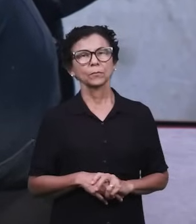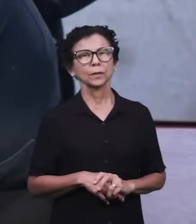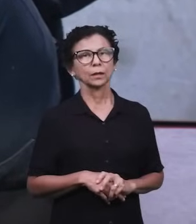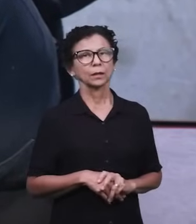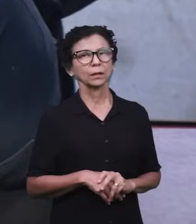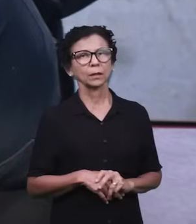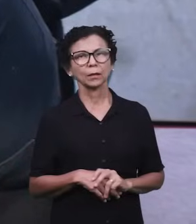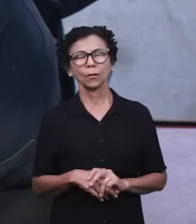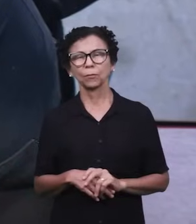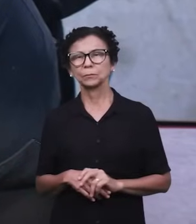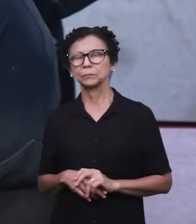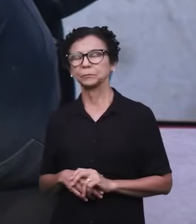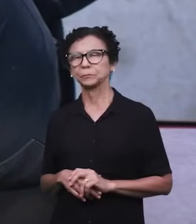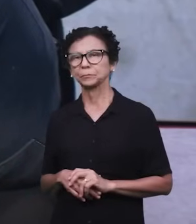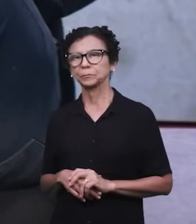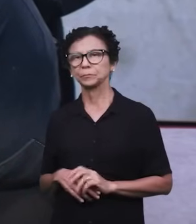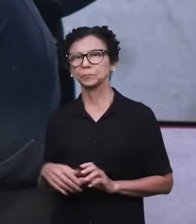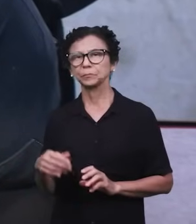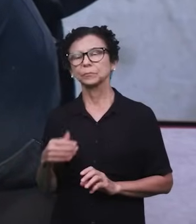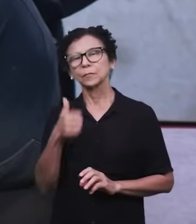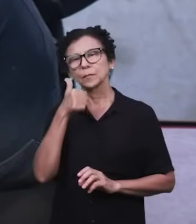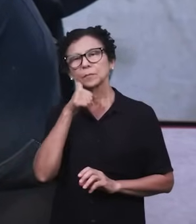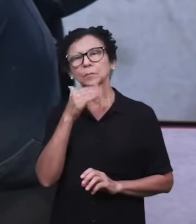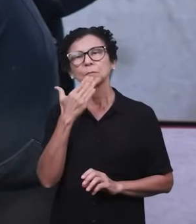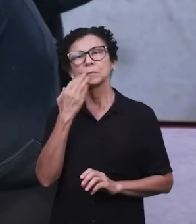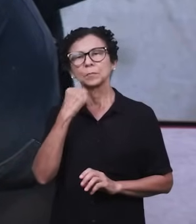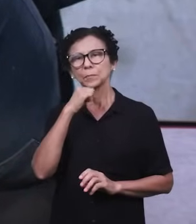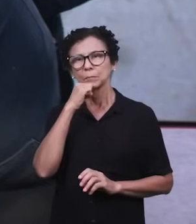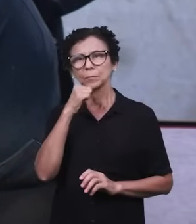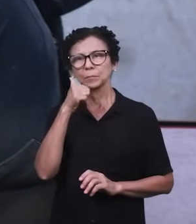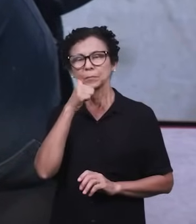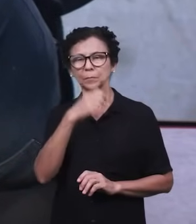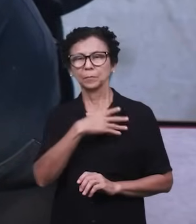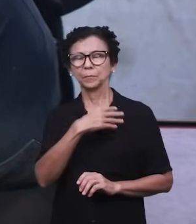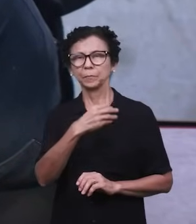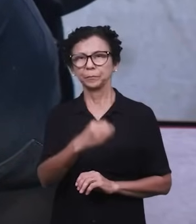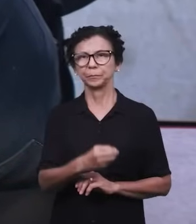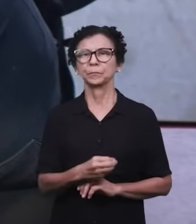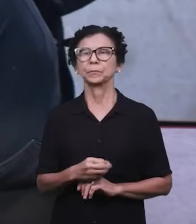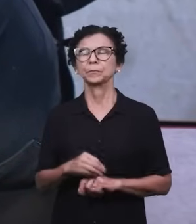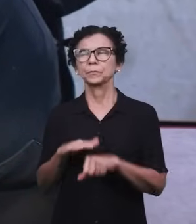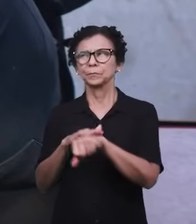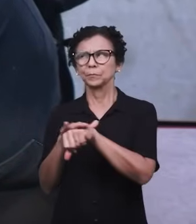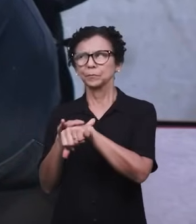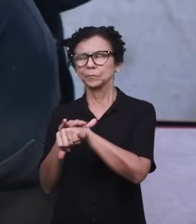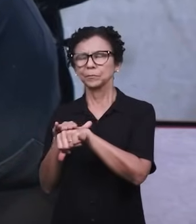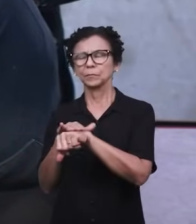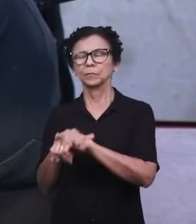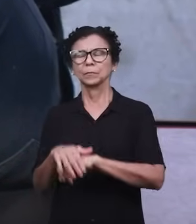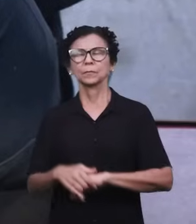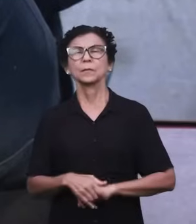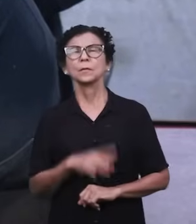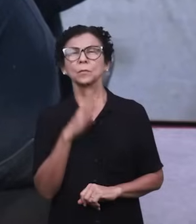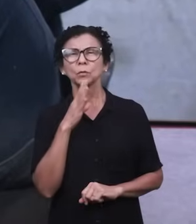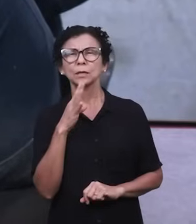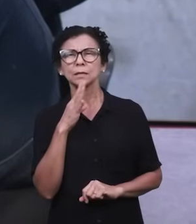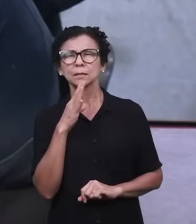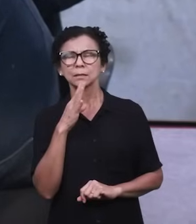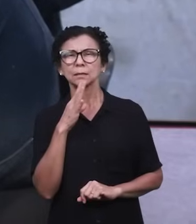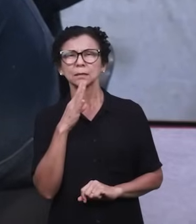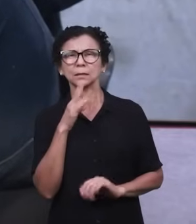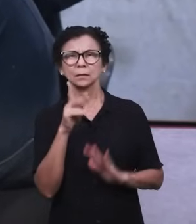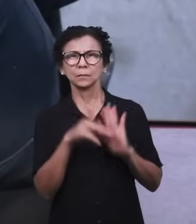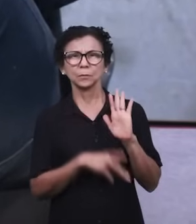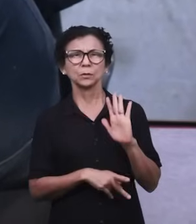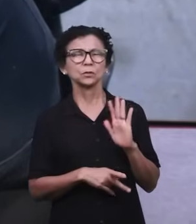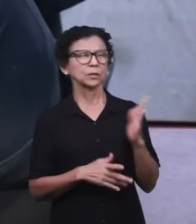o pastor Fábio, né? A professora Andréia e também com a Sara. Nós vamos aprofundar um pouco mais nesse projeto que o nosso